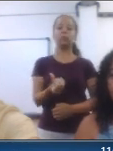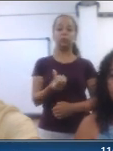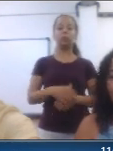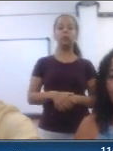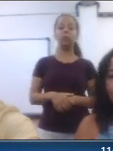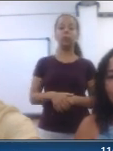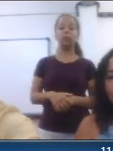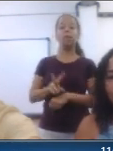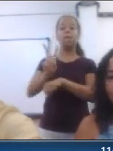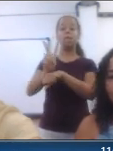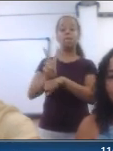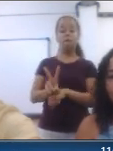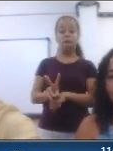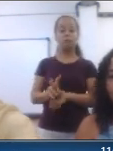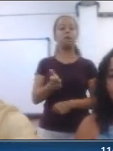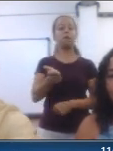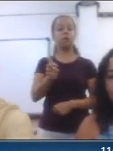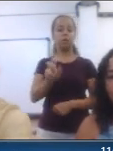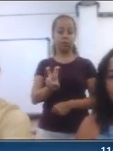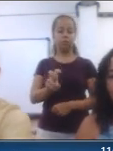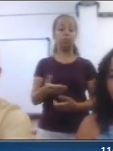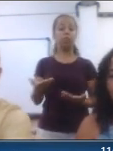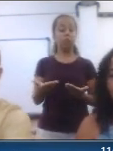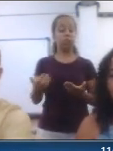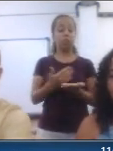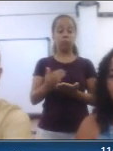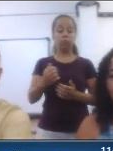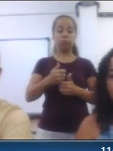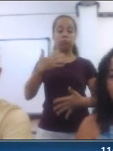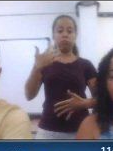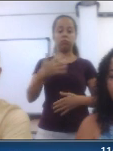Número de vagas: 15. Vamos gerar a lista,